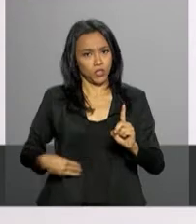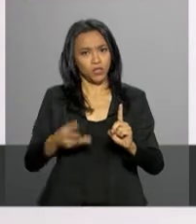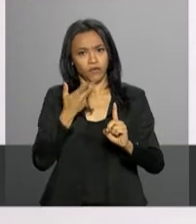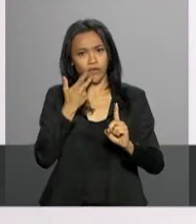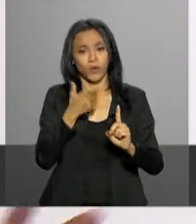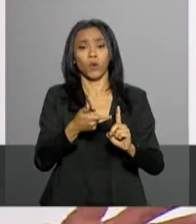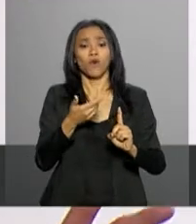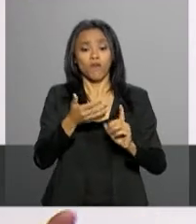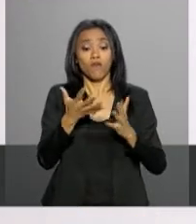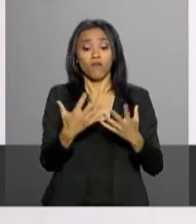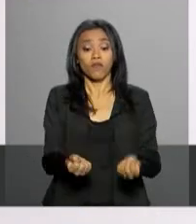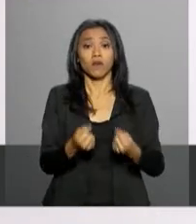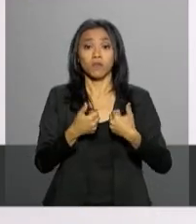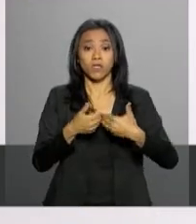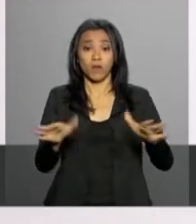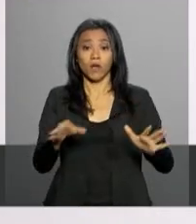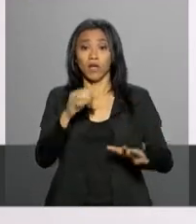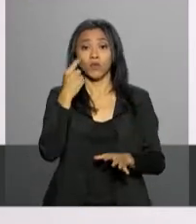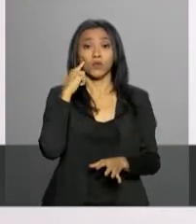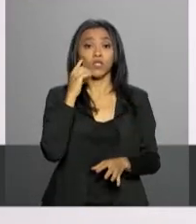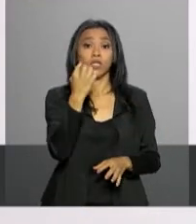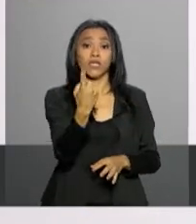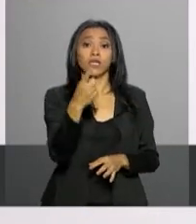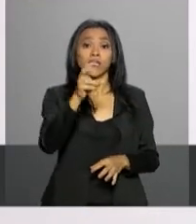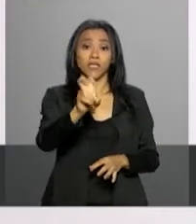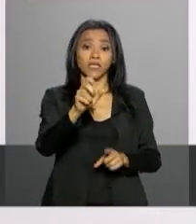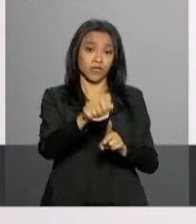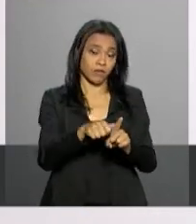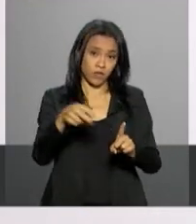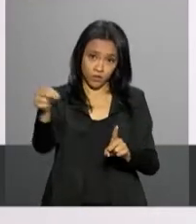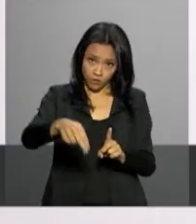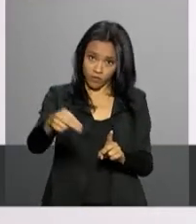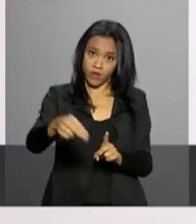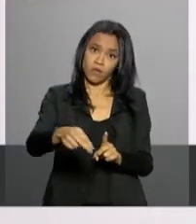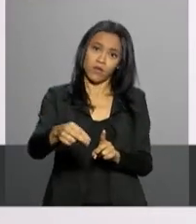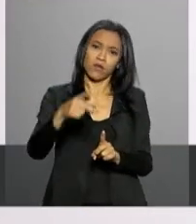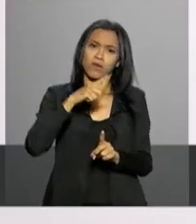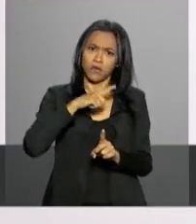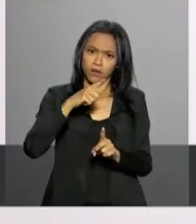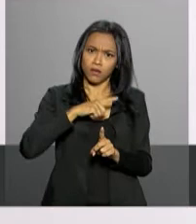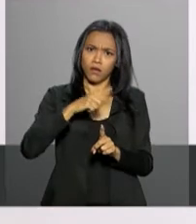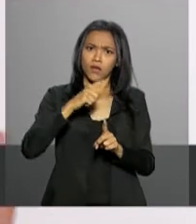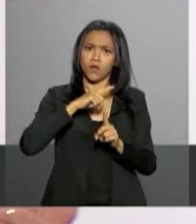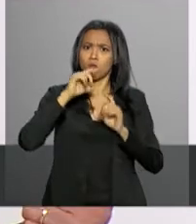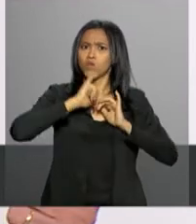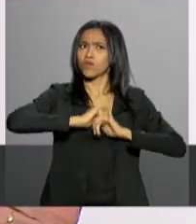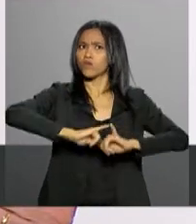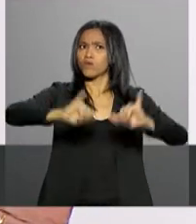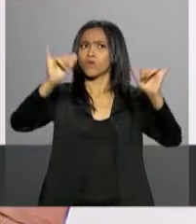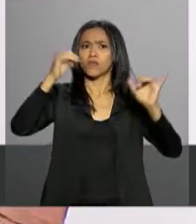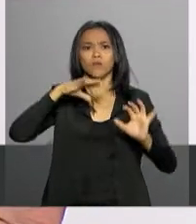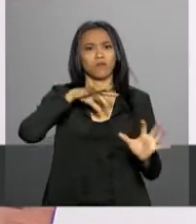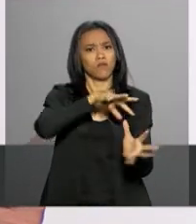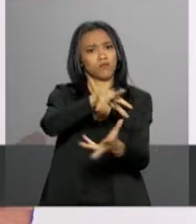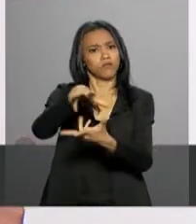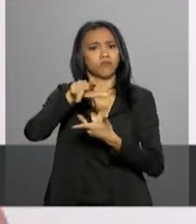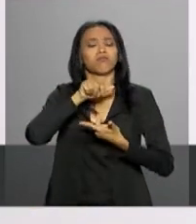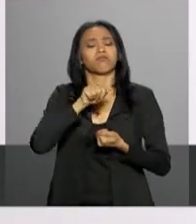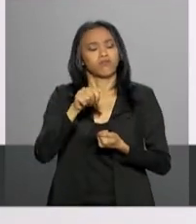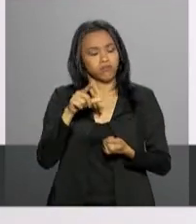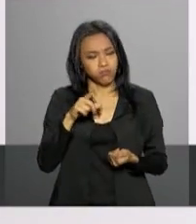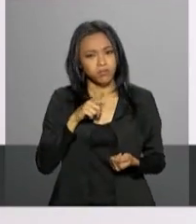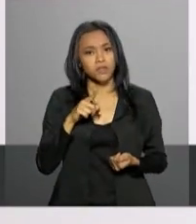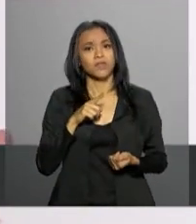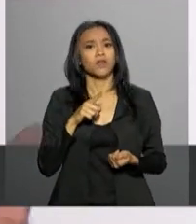15 de novembro esse projeto que tem uma repercussão nacional mas como dito pelo kassab tem uma